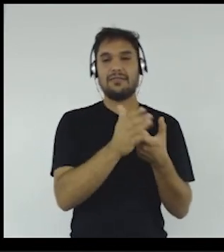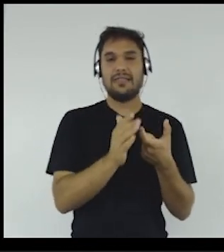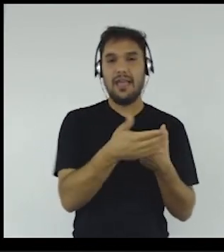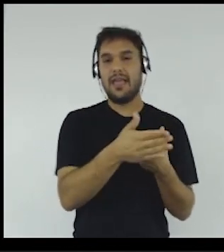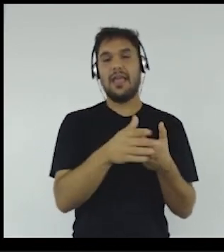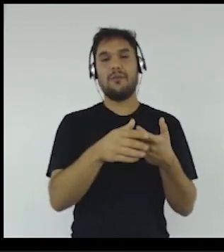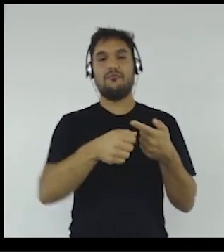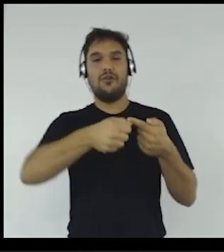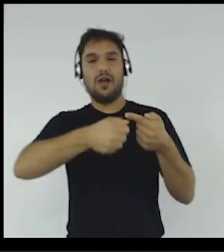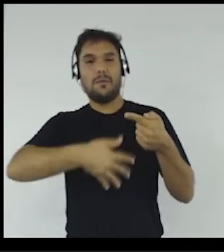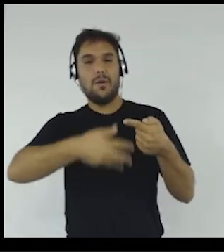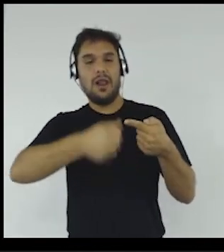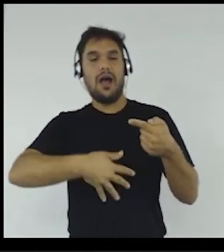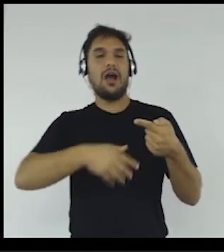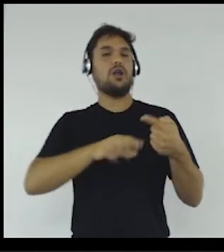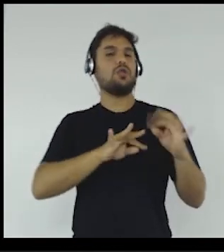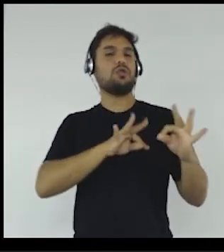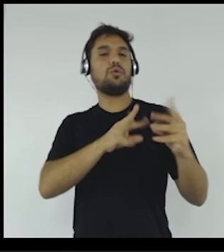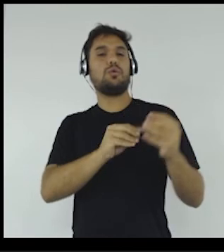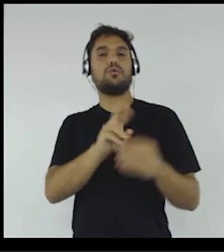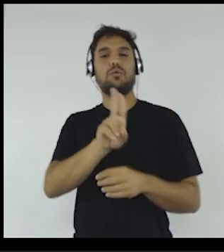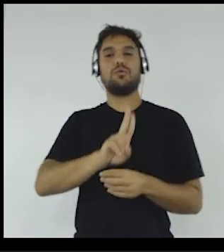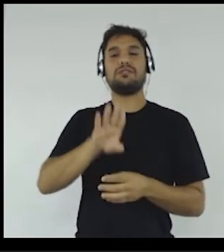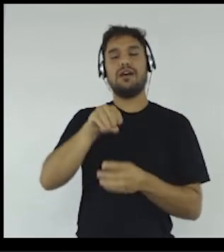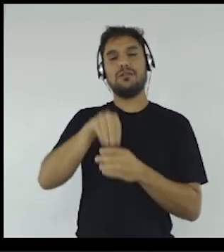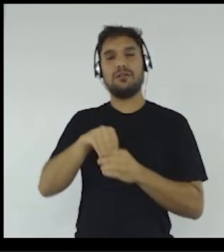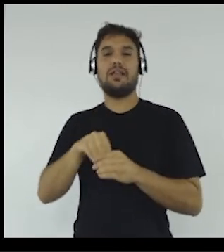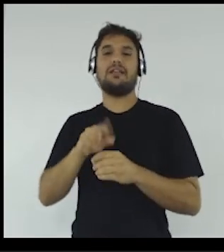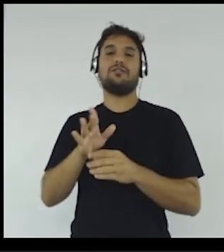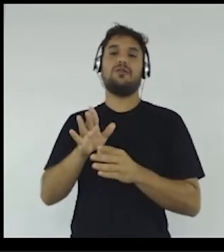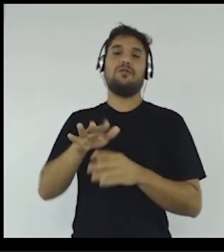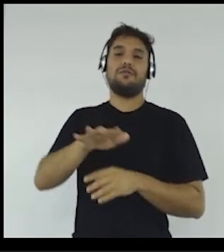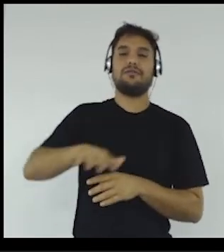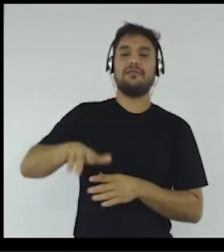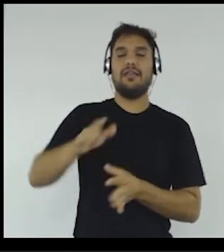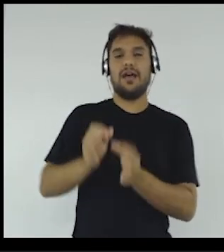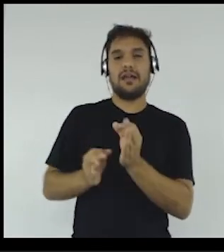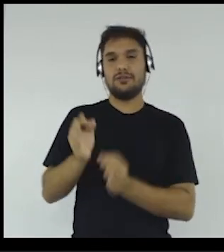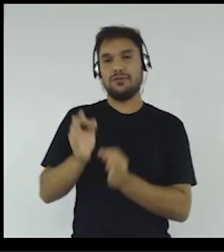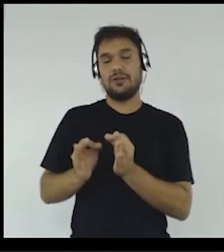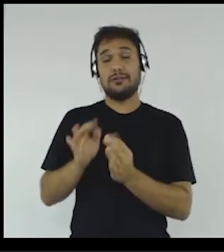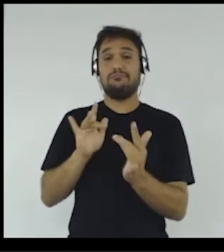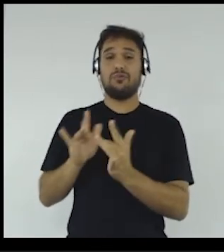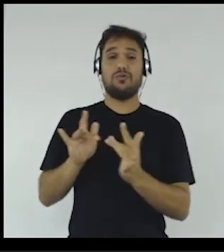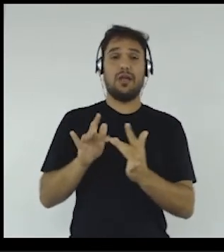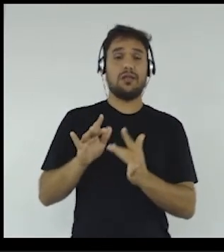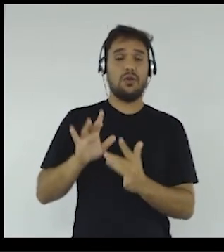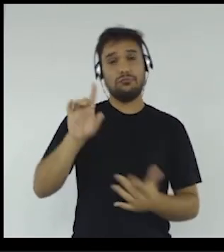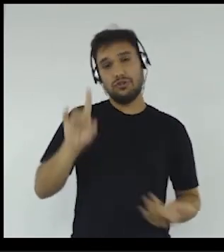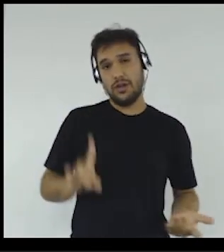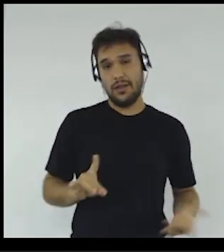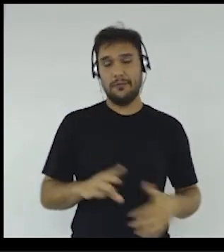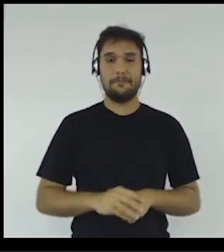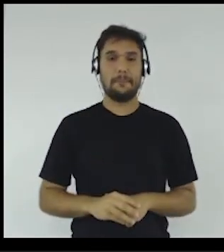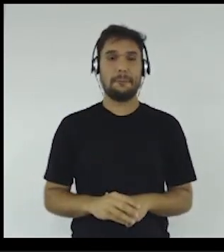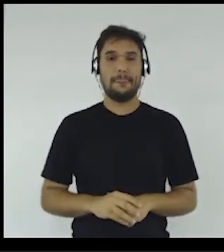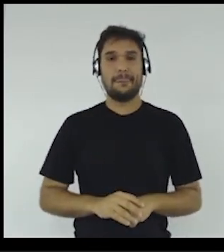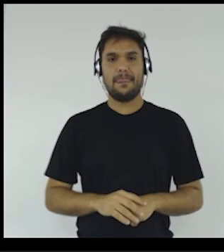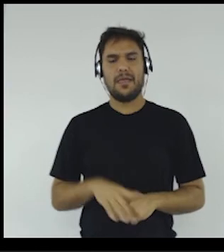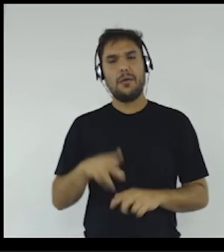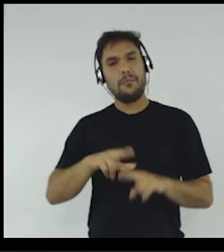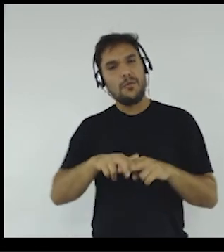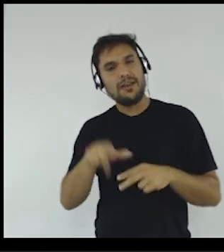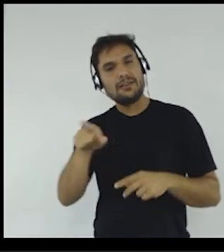vocábulos empregados por todos os que, de uma forma ou de outra, tenham contato com o direito. Daí o encantamento pela